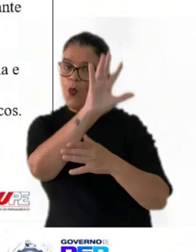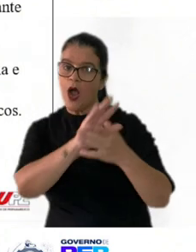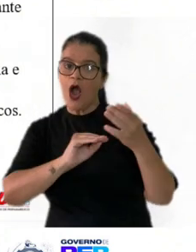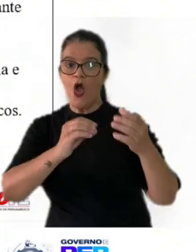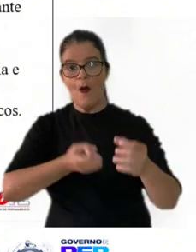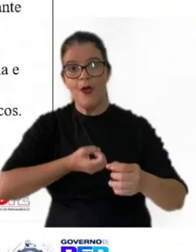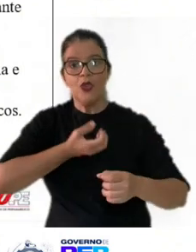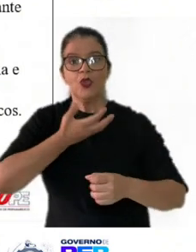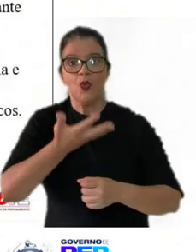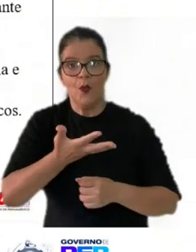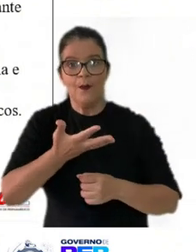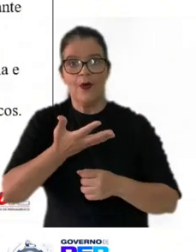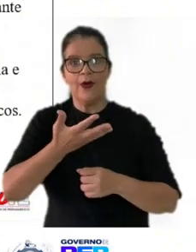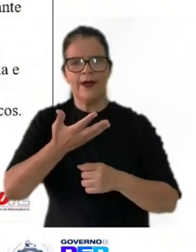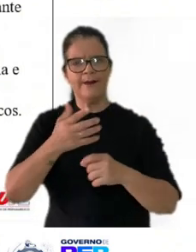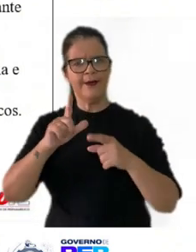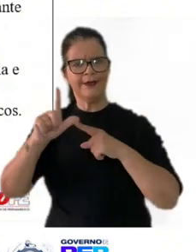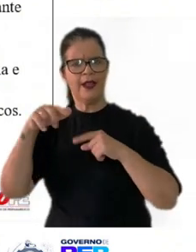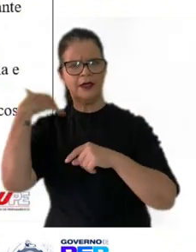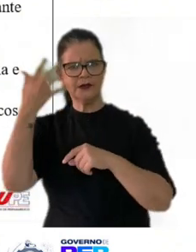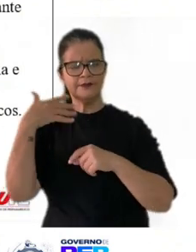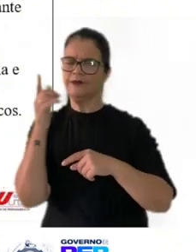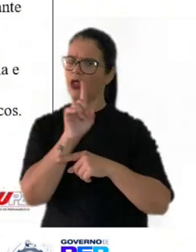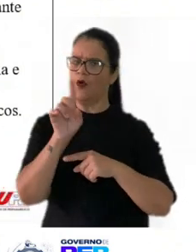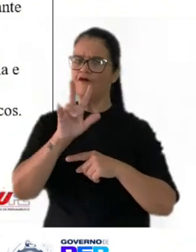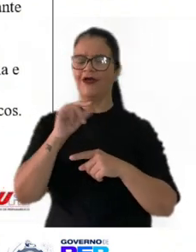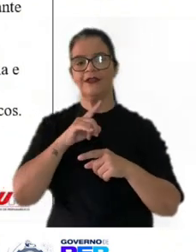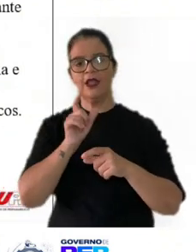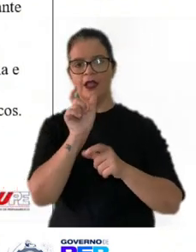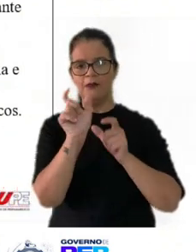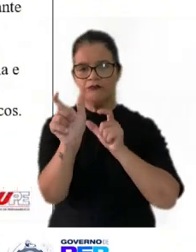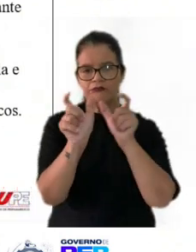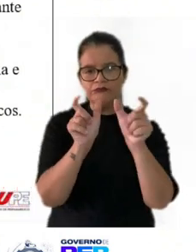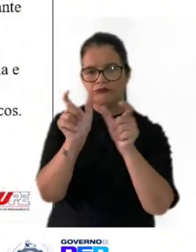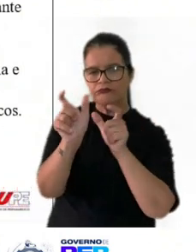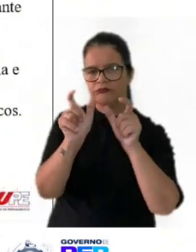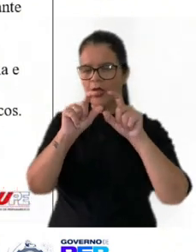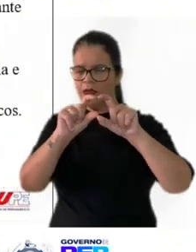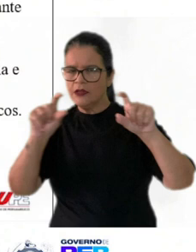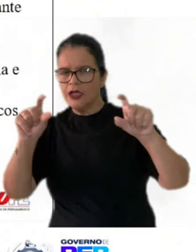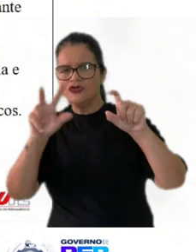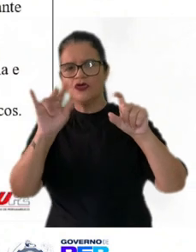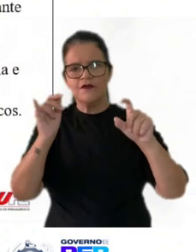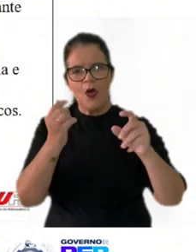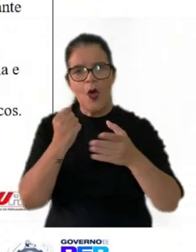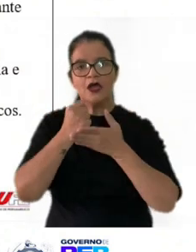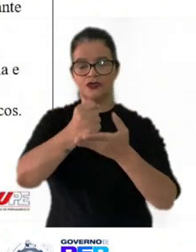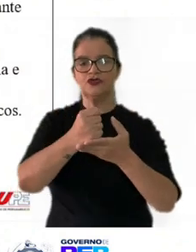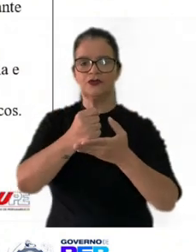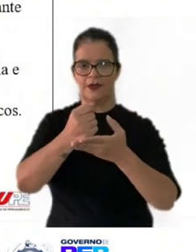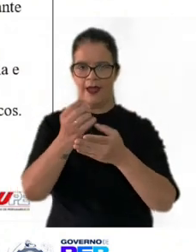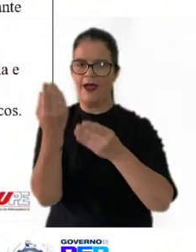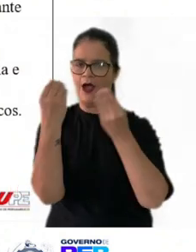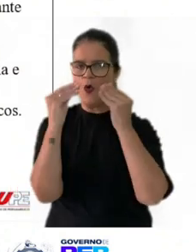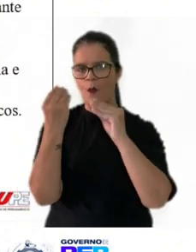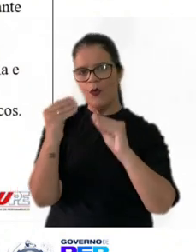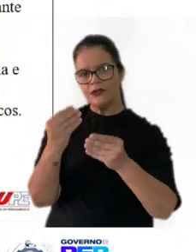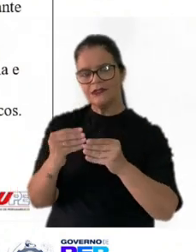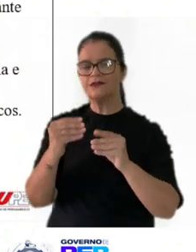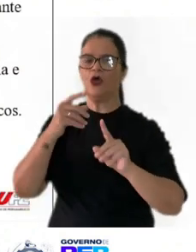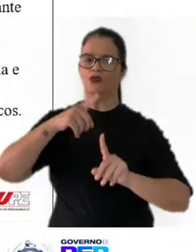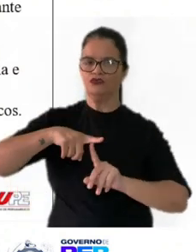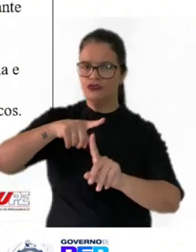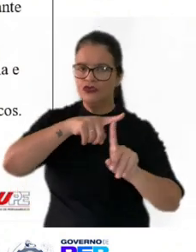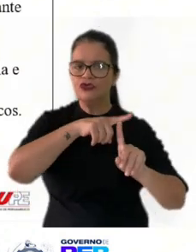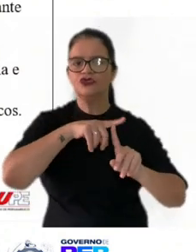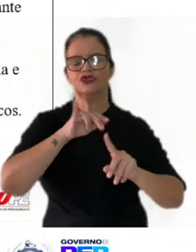música você vai ter alguns outros trechos que vão ajudar na composição do gênero tá isso que a gente precisa entender cada